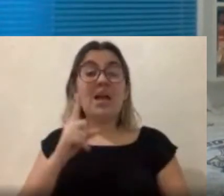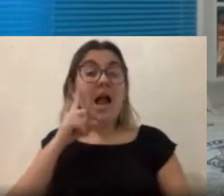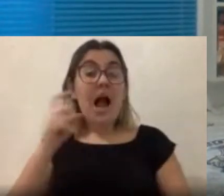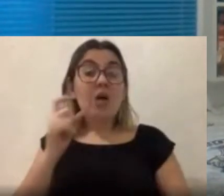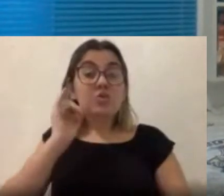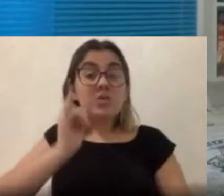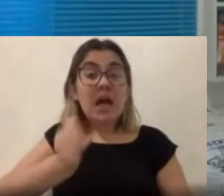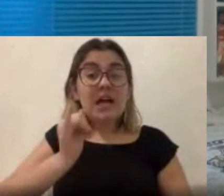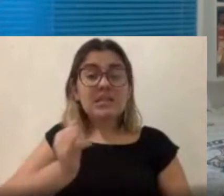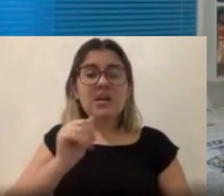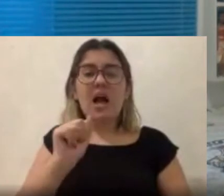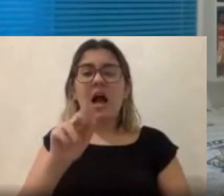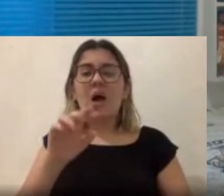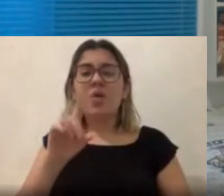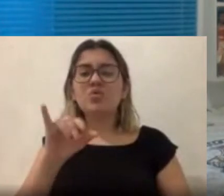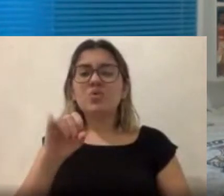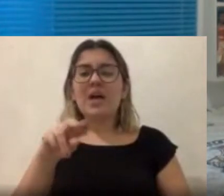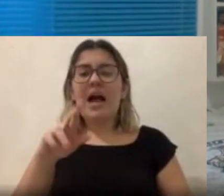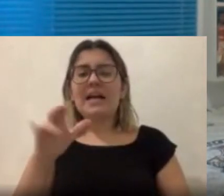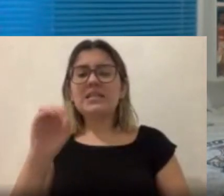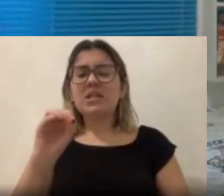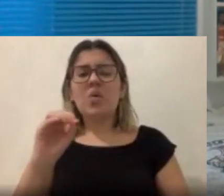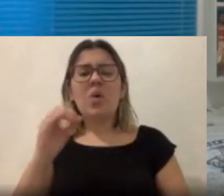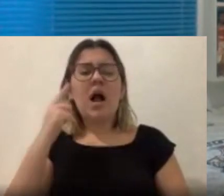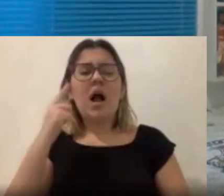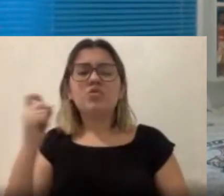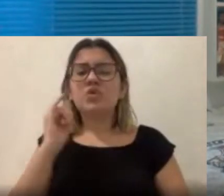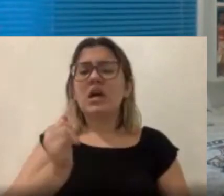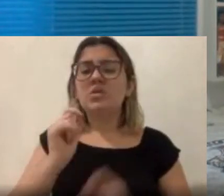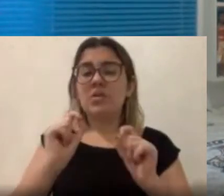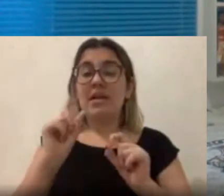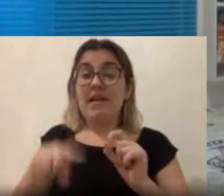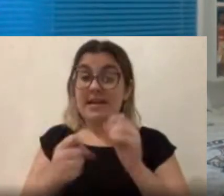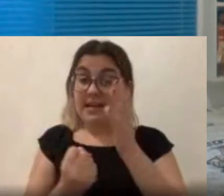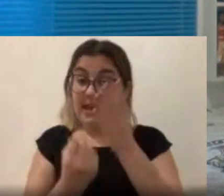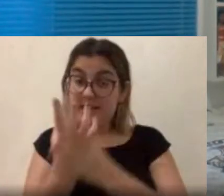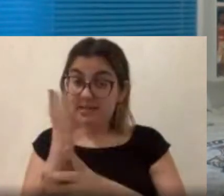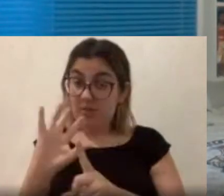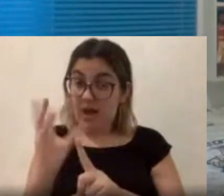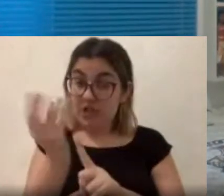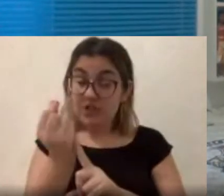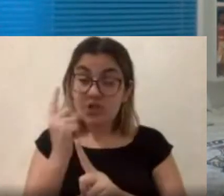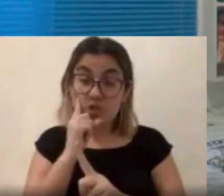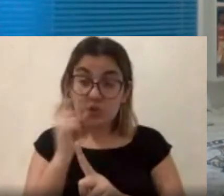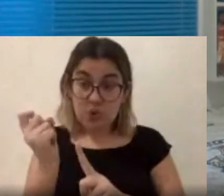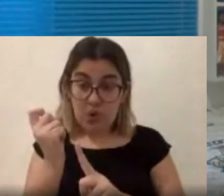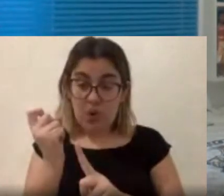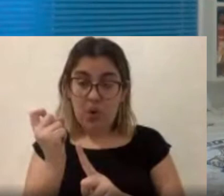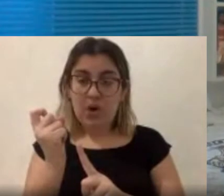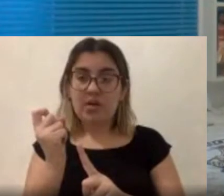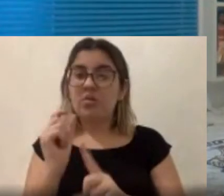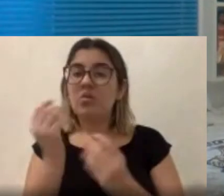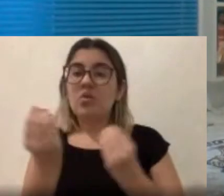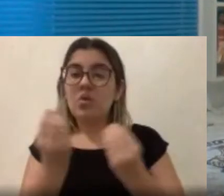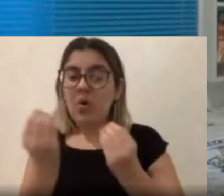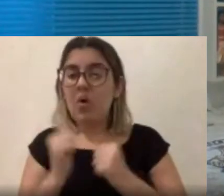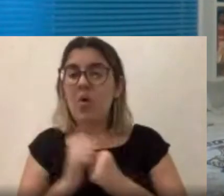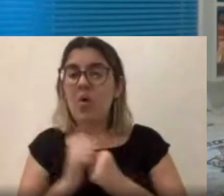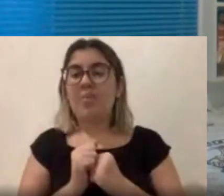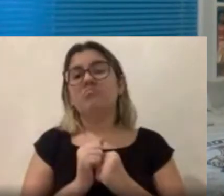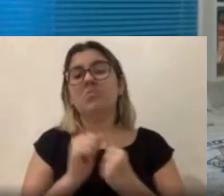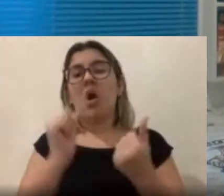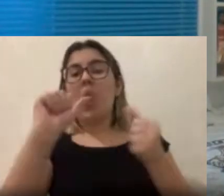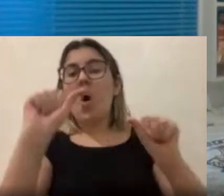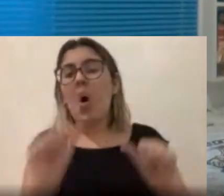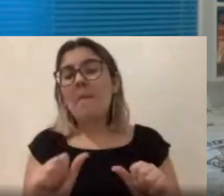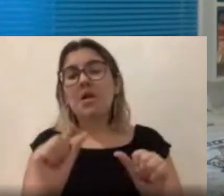uma criação artística sonora que se interpõe entre a obra que está sendo oferecida e a pessoa. Ou